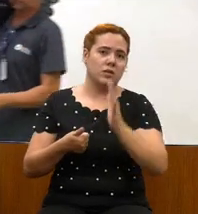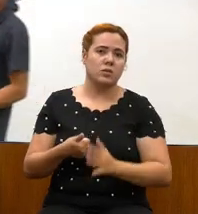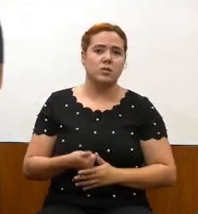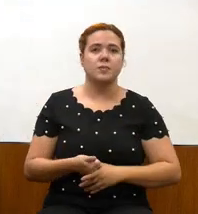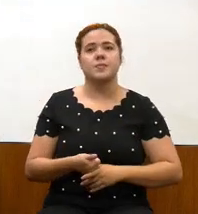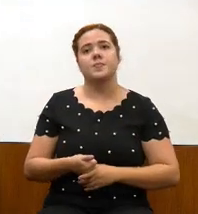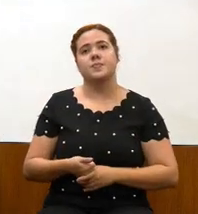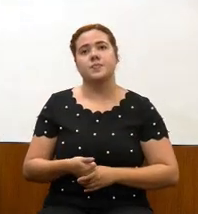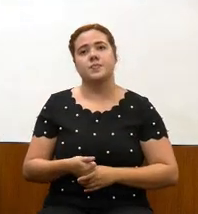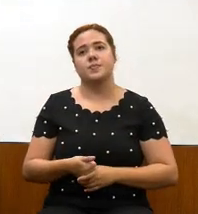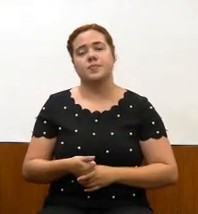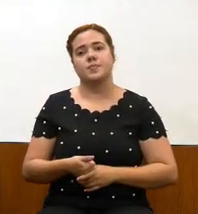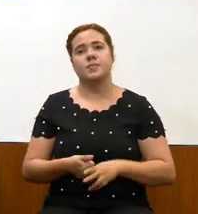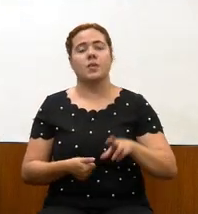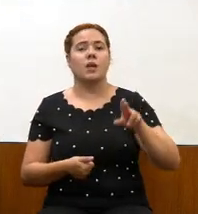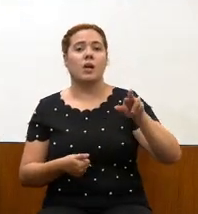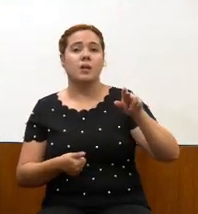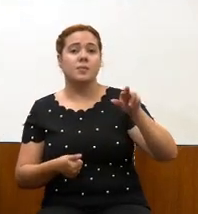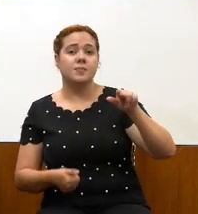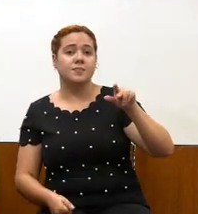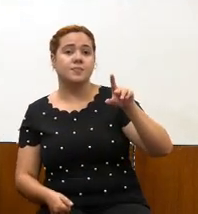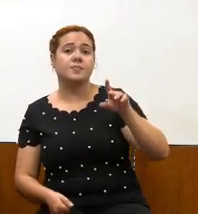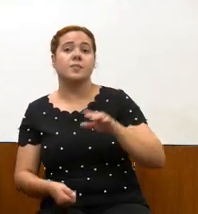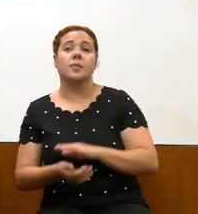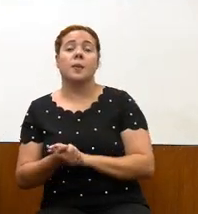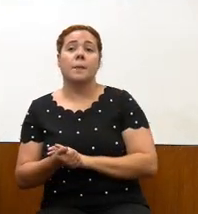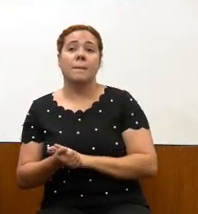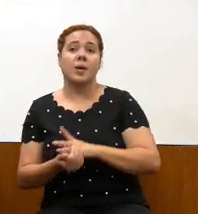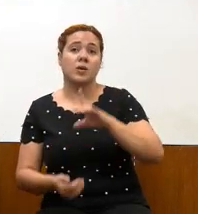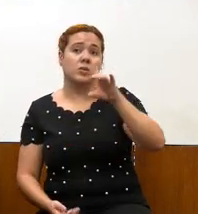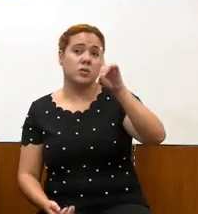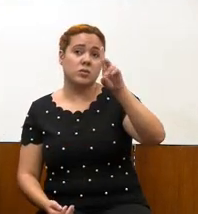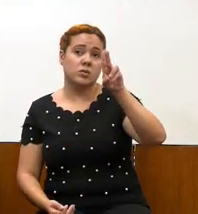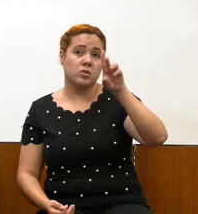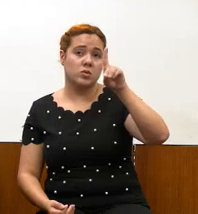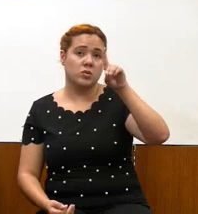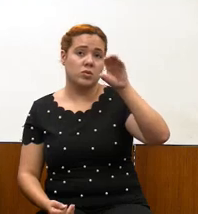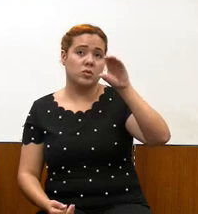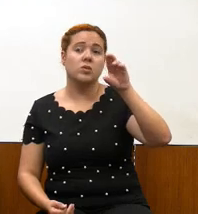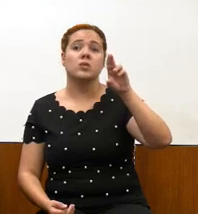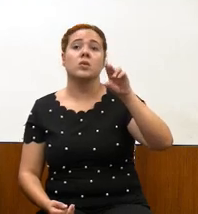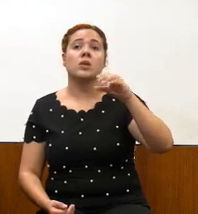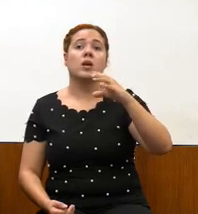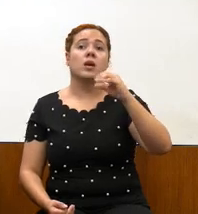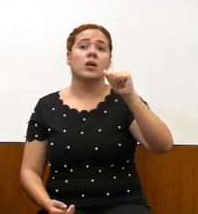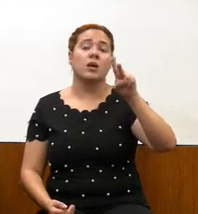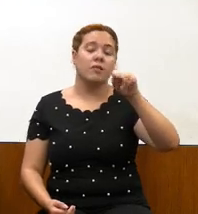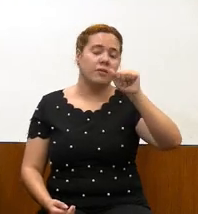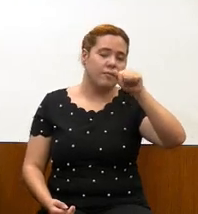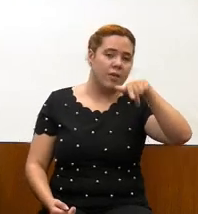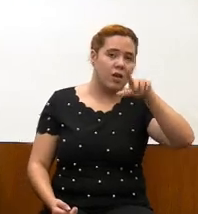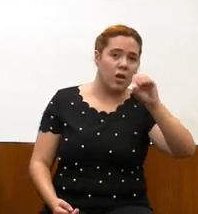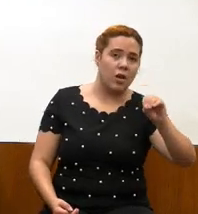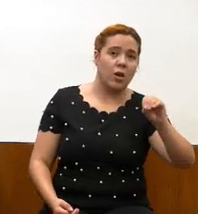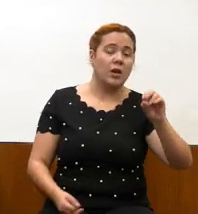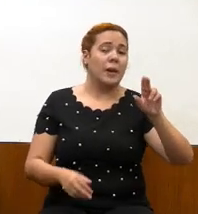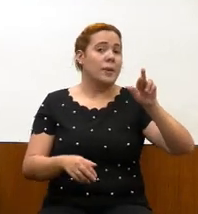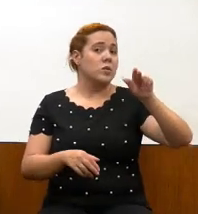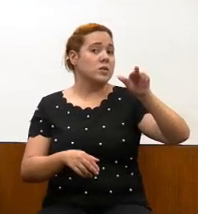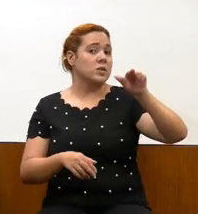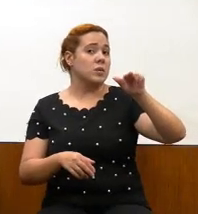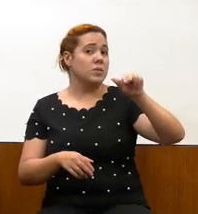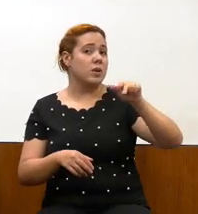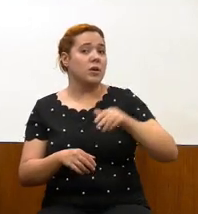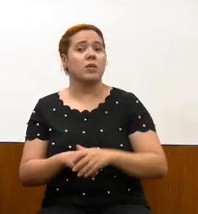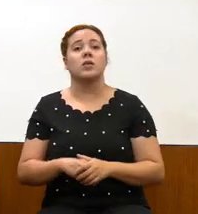e do seu irmão, Dudu Cavaco, e foi no caso onde que o Mano Dao, ele nasceu, nesse amor entre o Leonardo pelo Dudu. O Léo